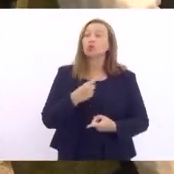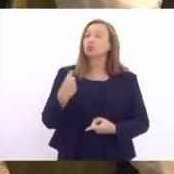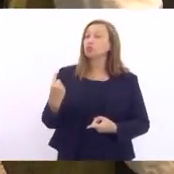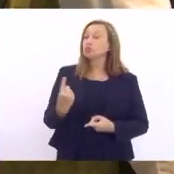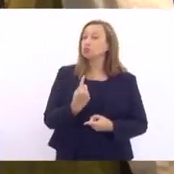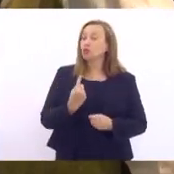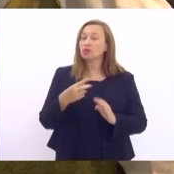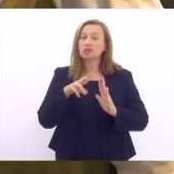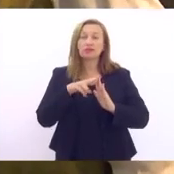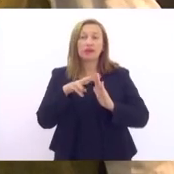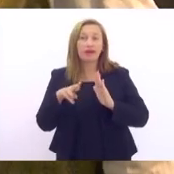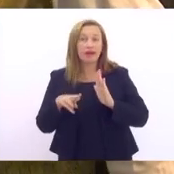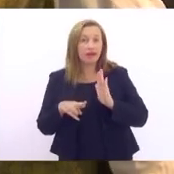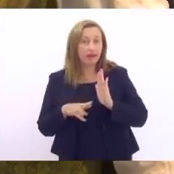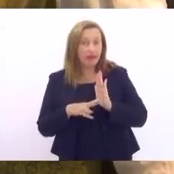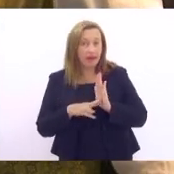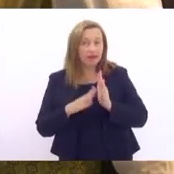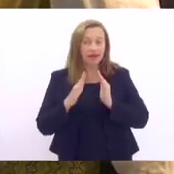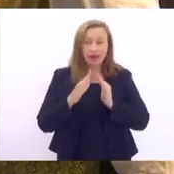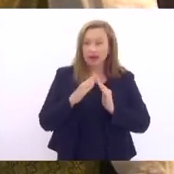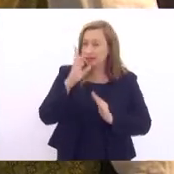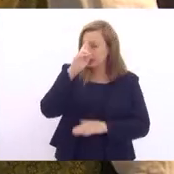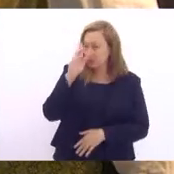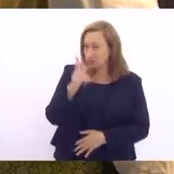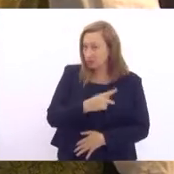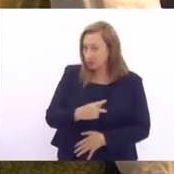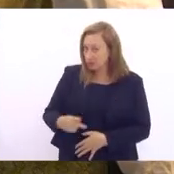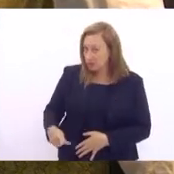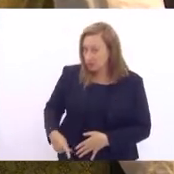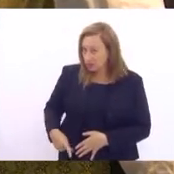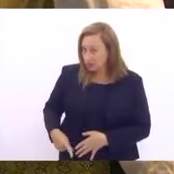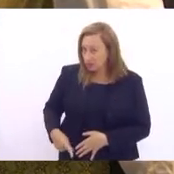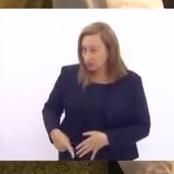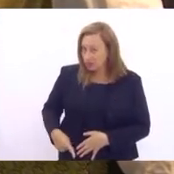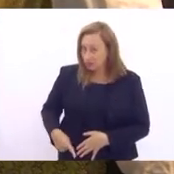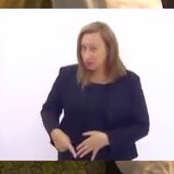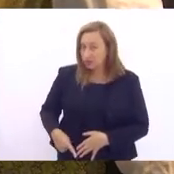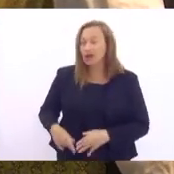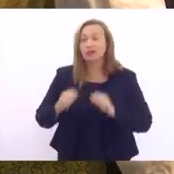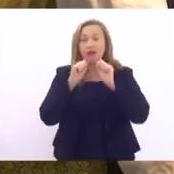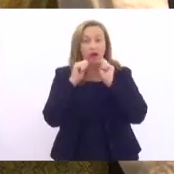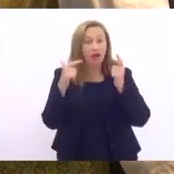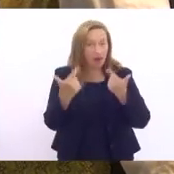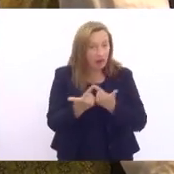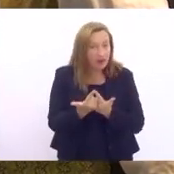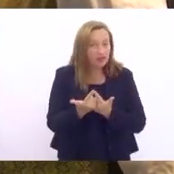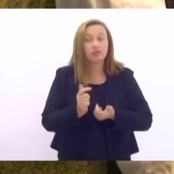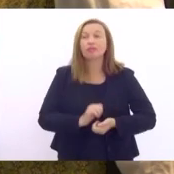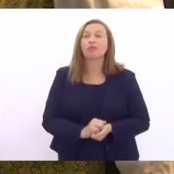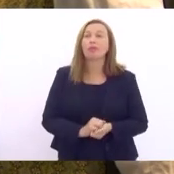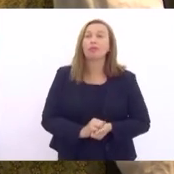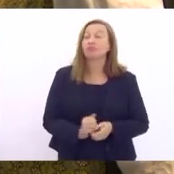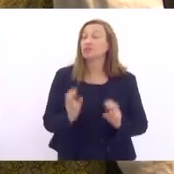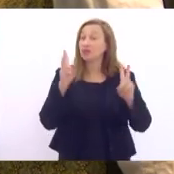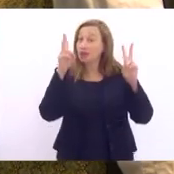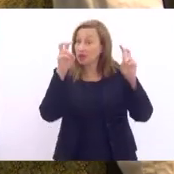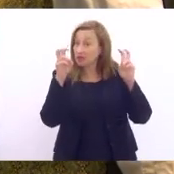senhor presidente, regimento interno da Assembleia Legislativa, nesse caso, ele